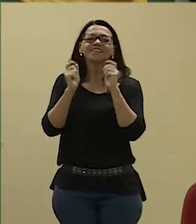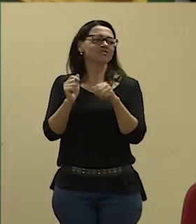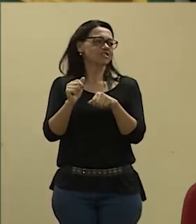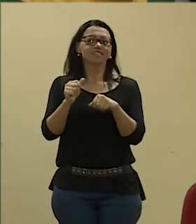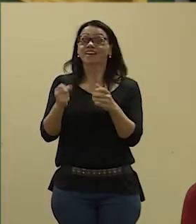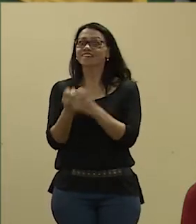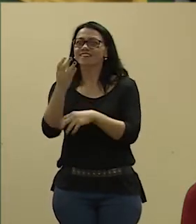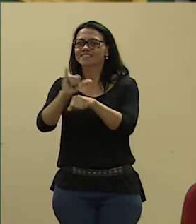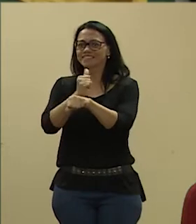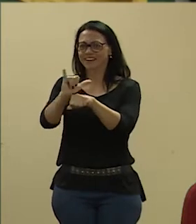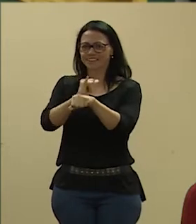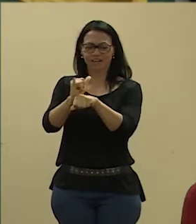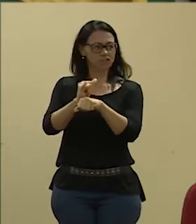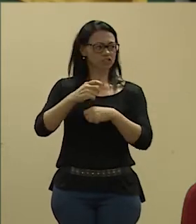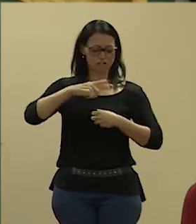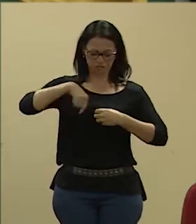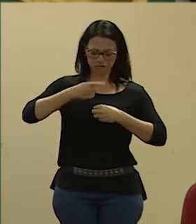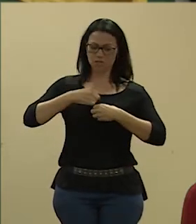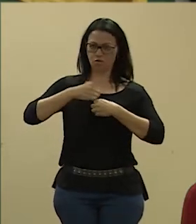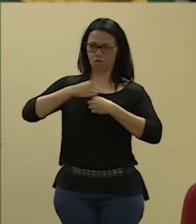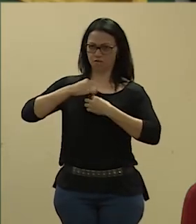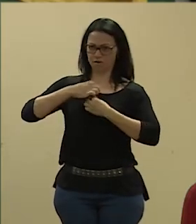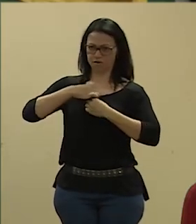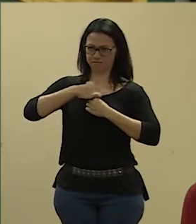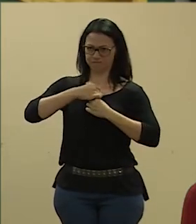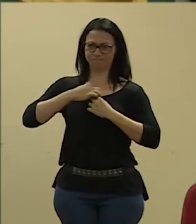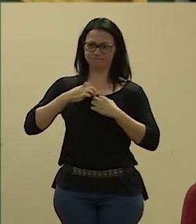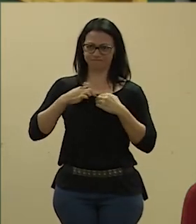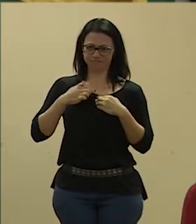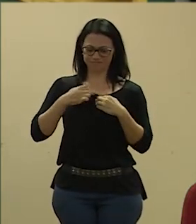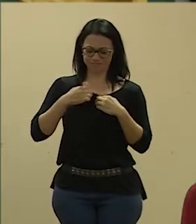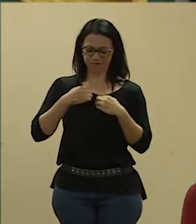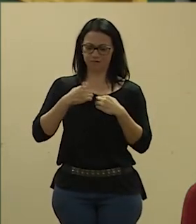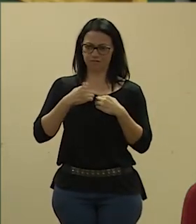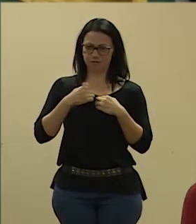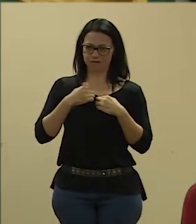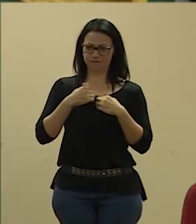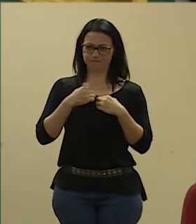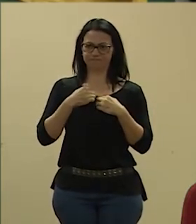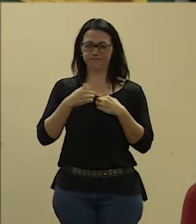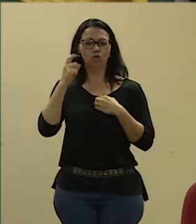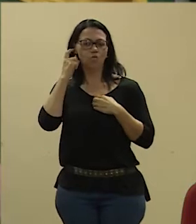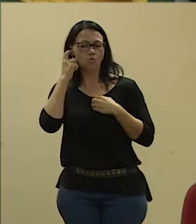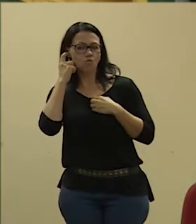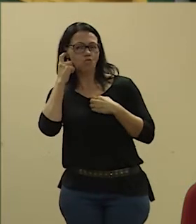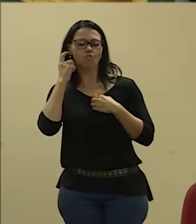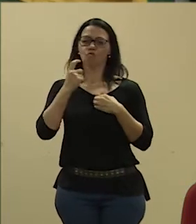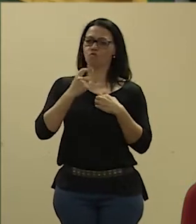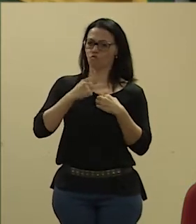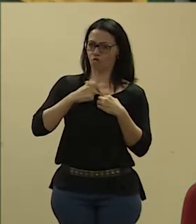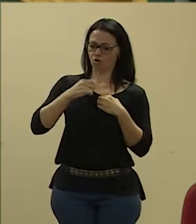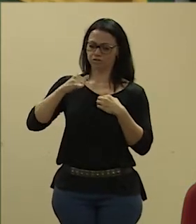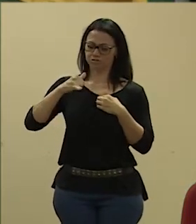ouvido dobra para baixo aprendi ali não recomendo usar durex depois de ficar todo grudento né mas tenta aprender com aquelas fitinhas de